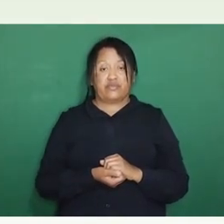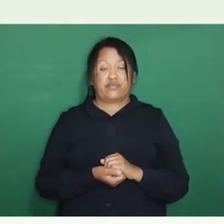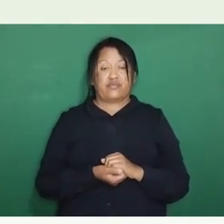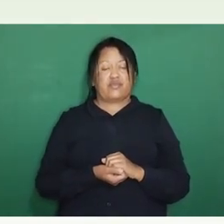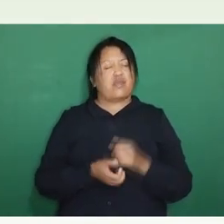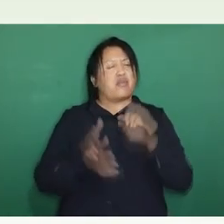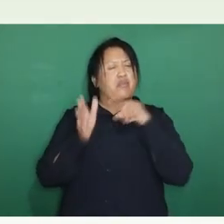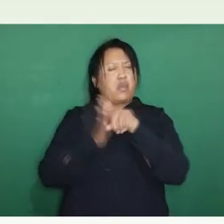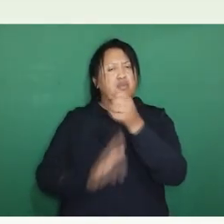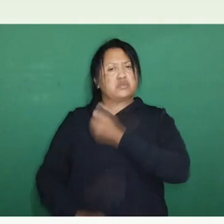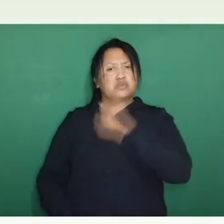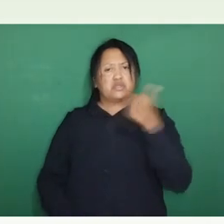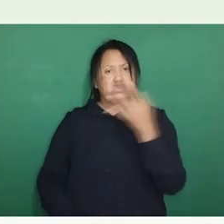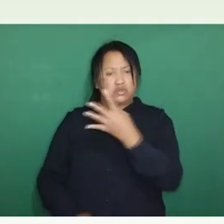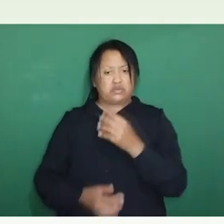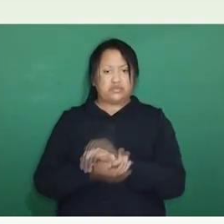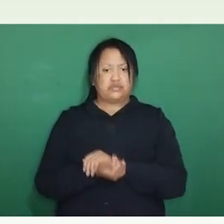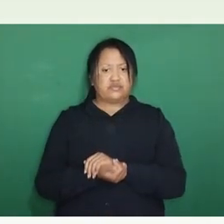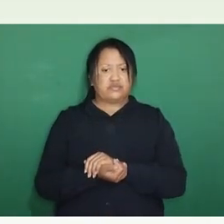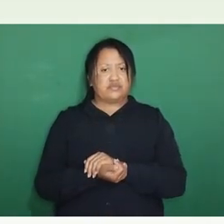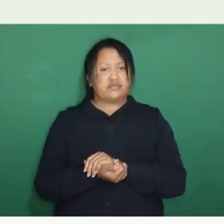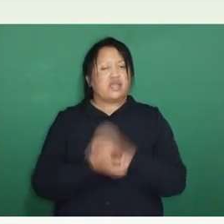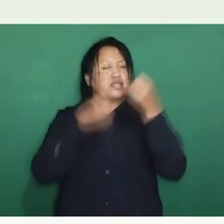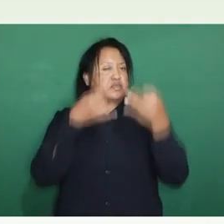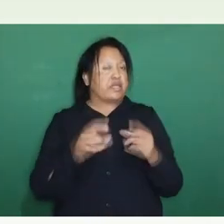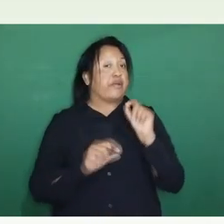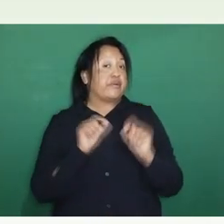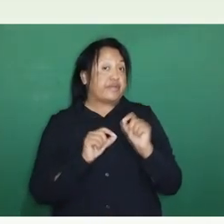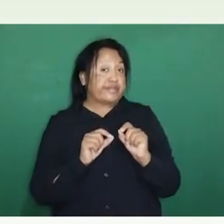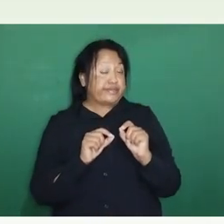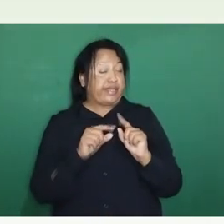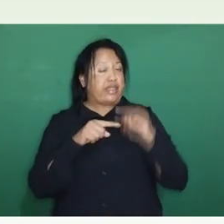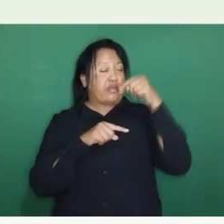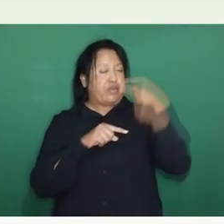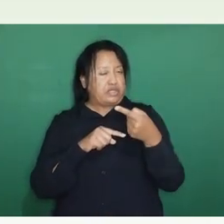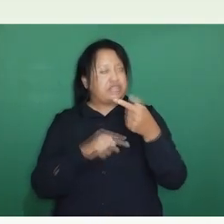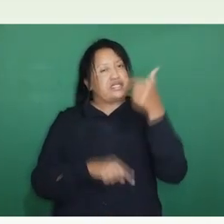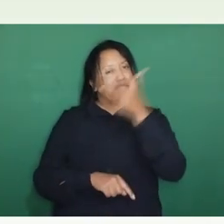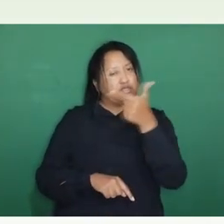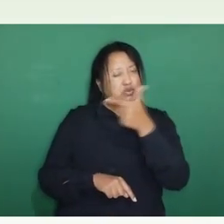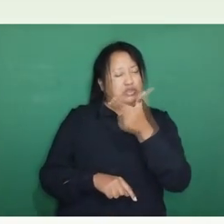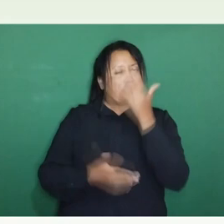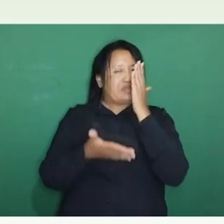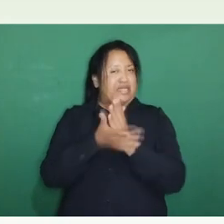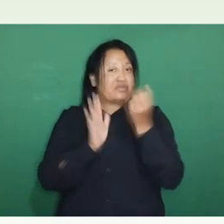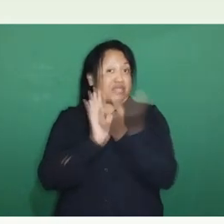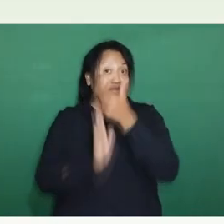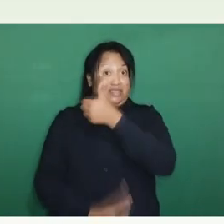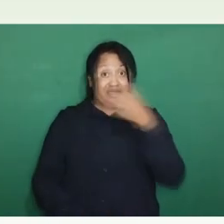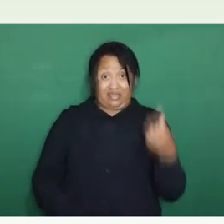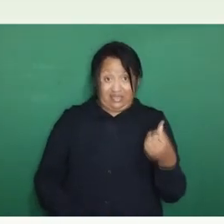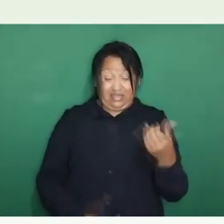a questão 14 diz o seguinte após a segunda metade do século 16